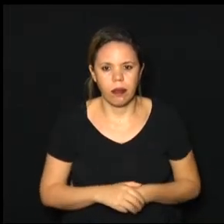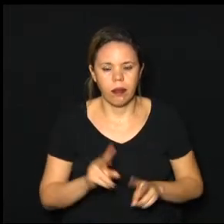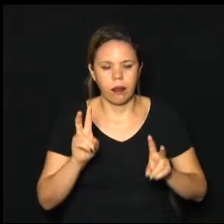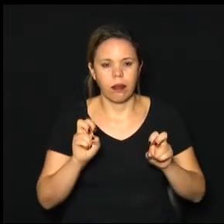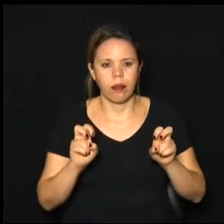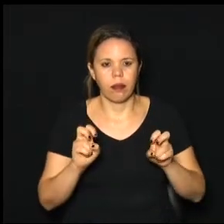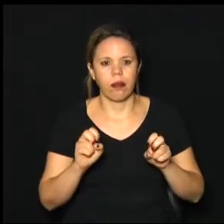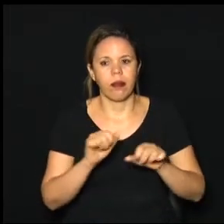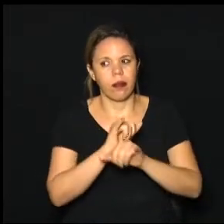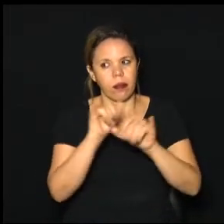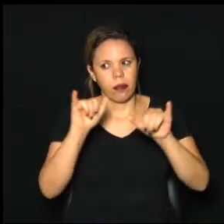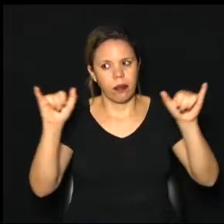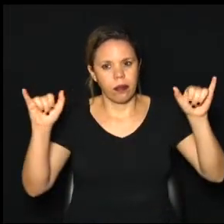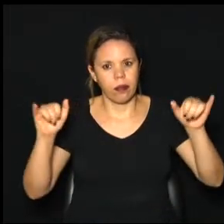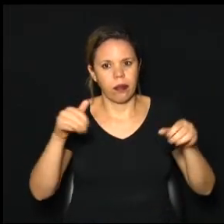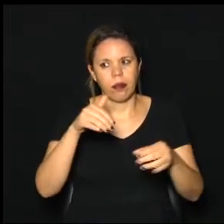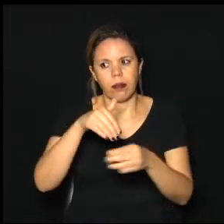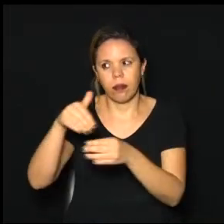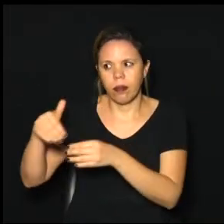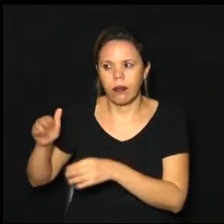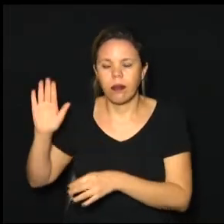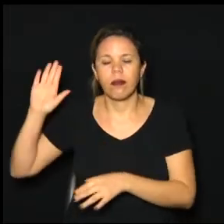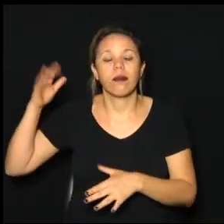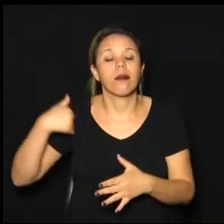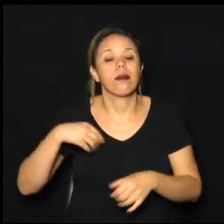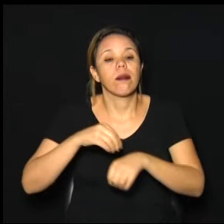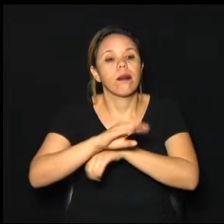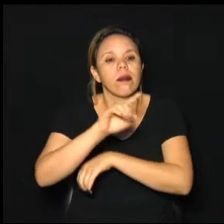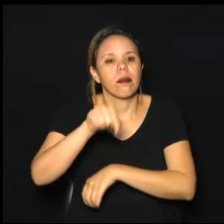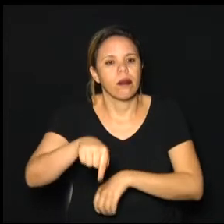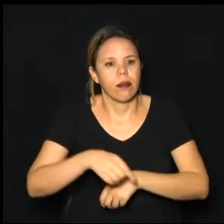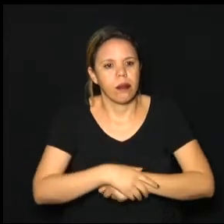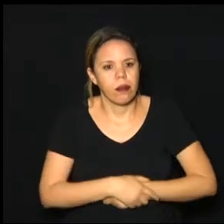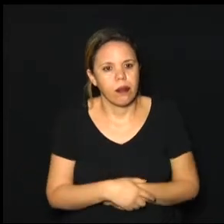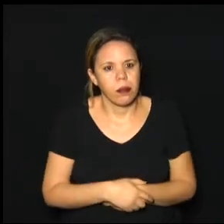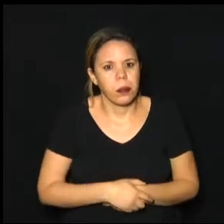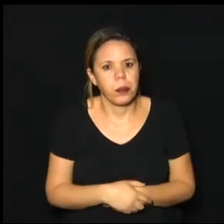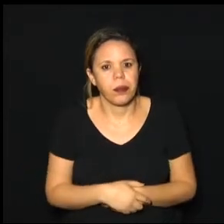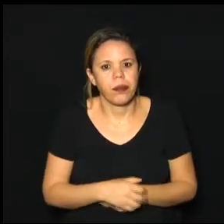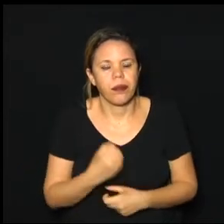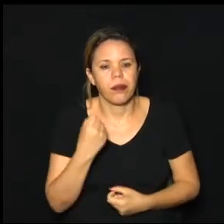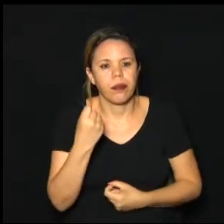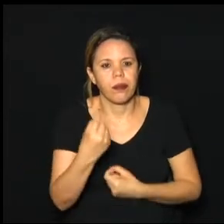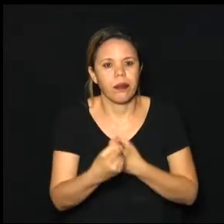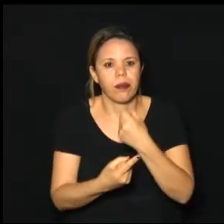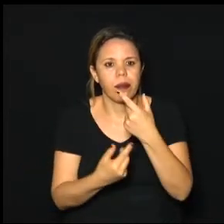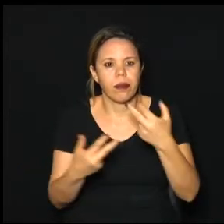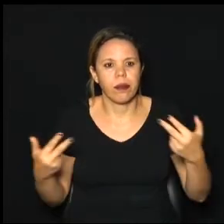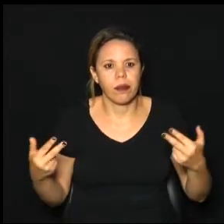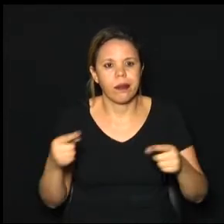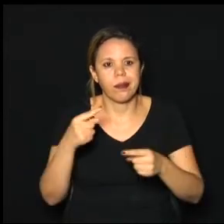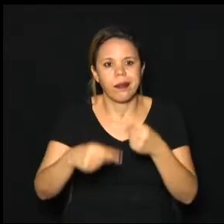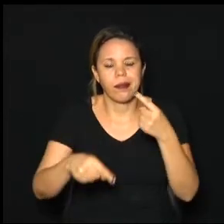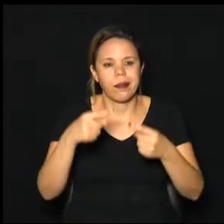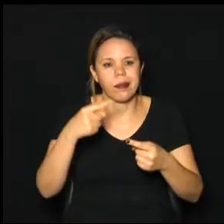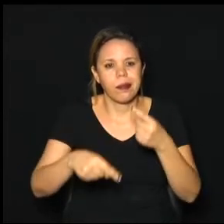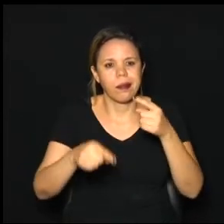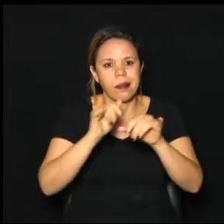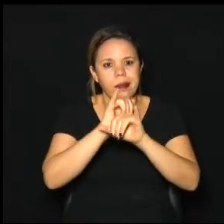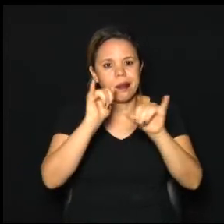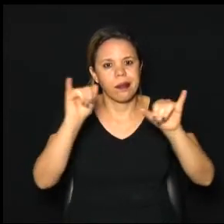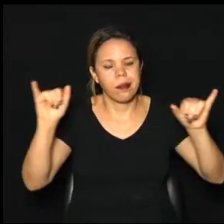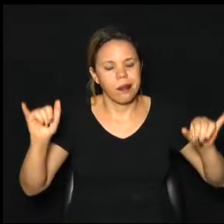propaganda eleitoral. E com isso eu quero trazer aqui para vocês algumas proibições nas